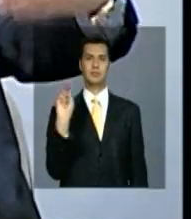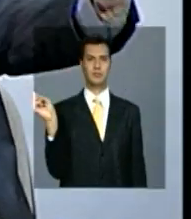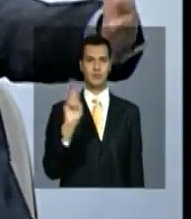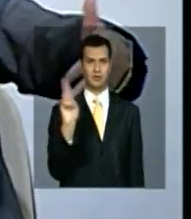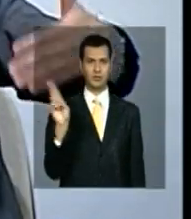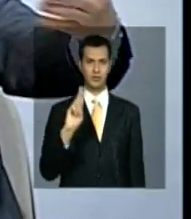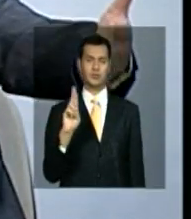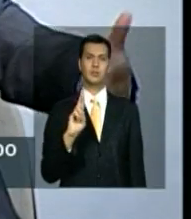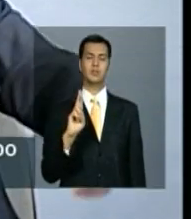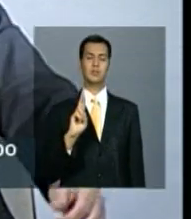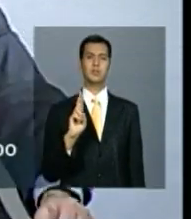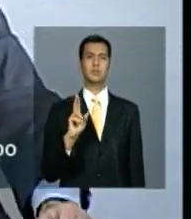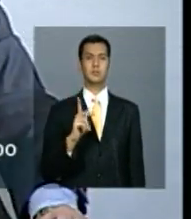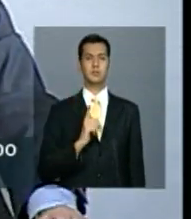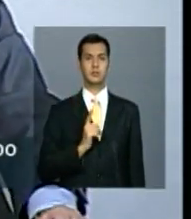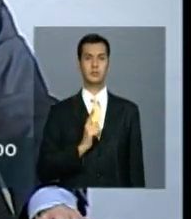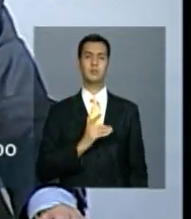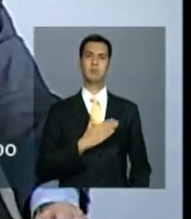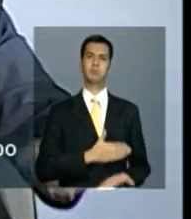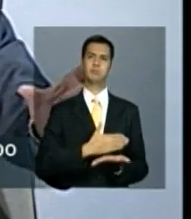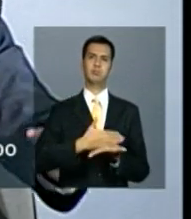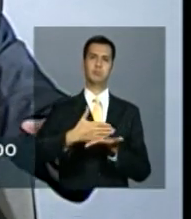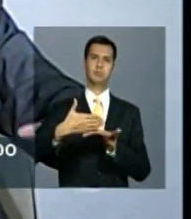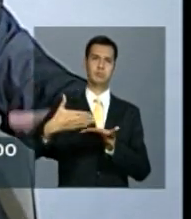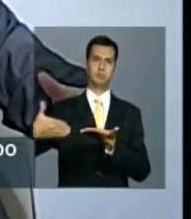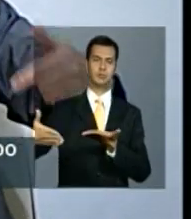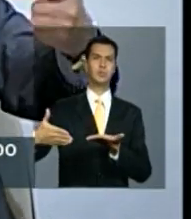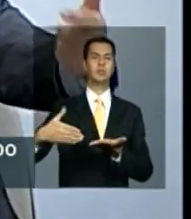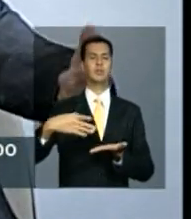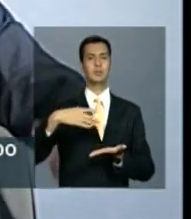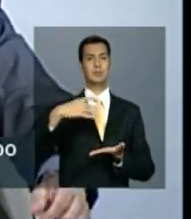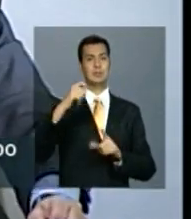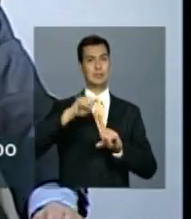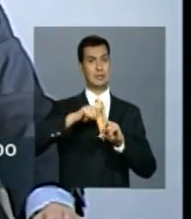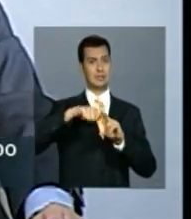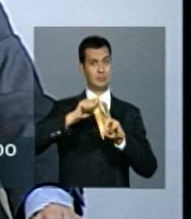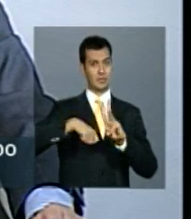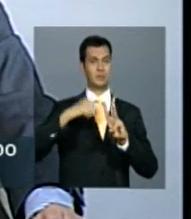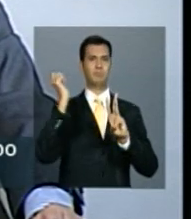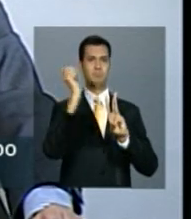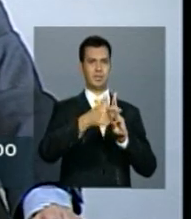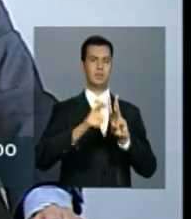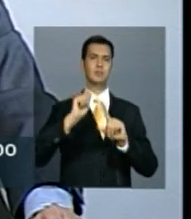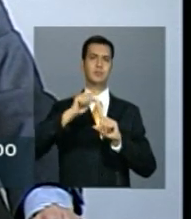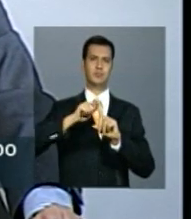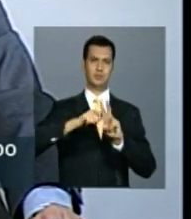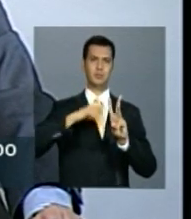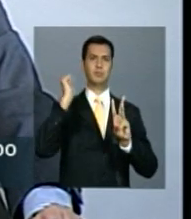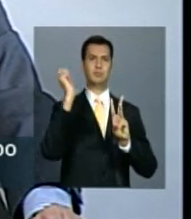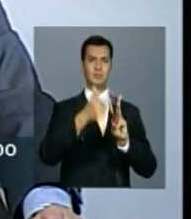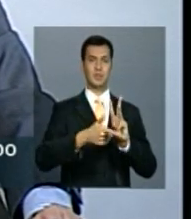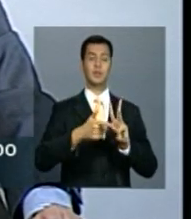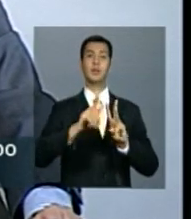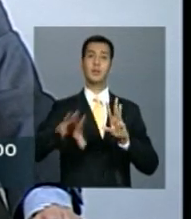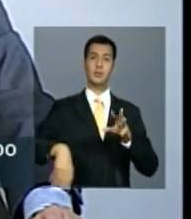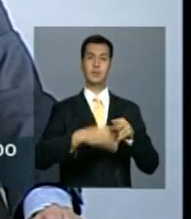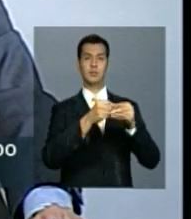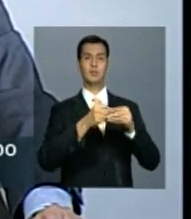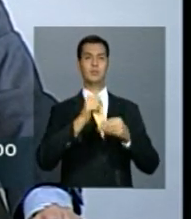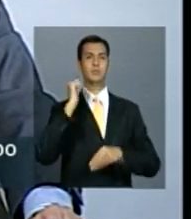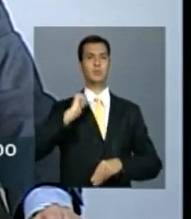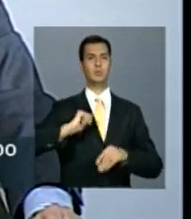oito parcelas trimestrais que se agregam aos valores que eles recebem e do bolsa família